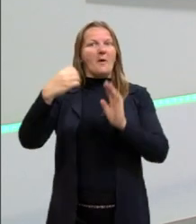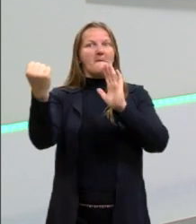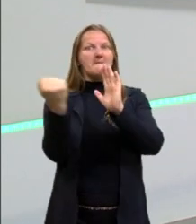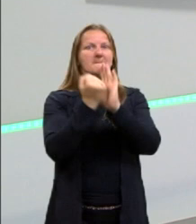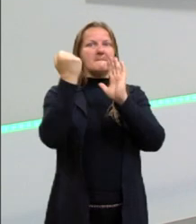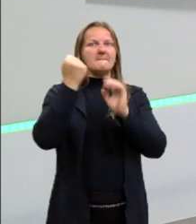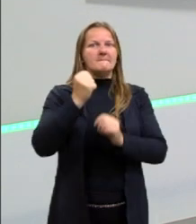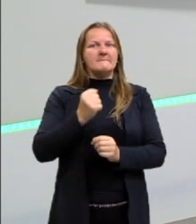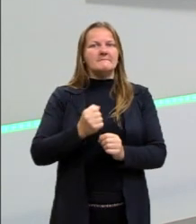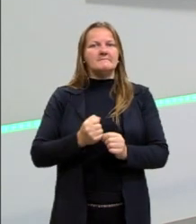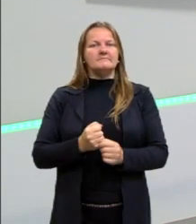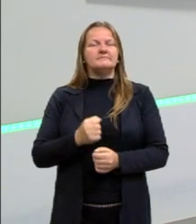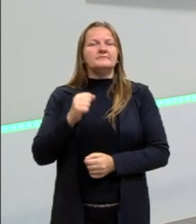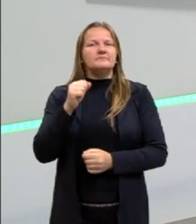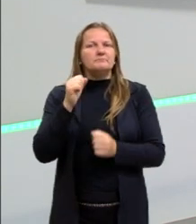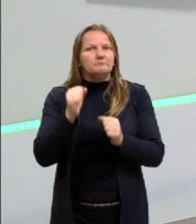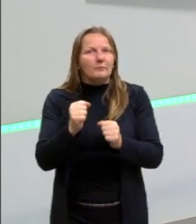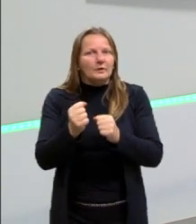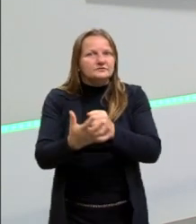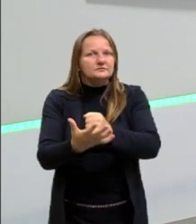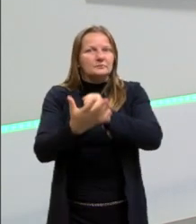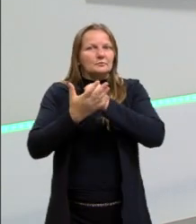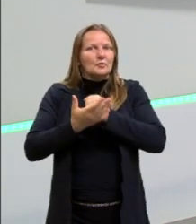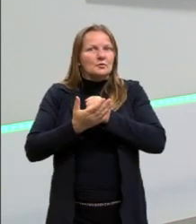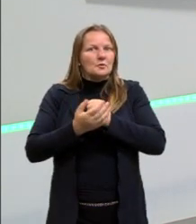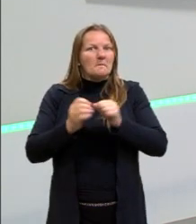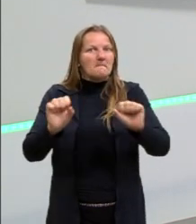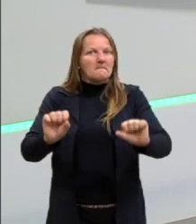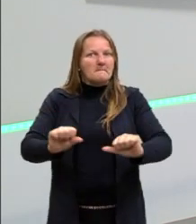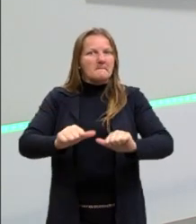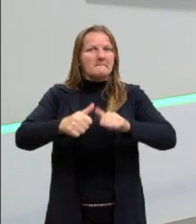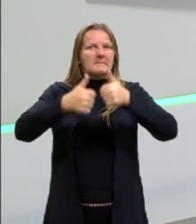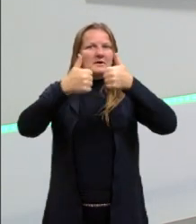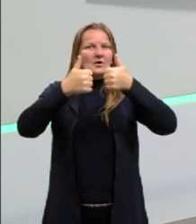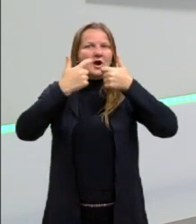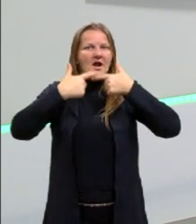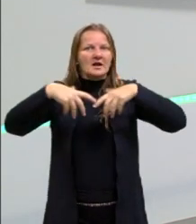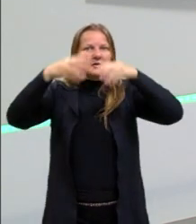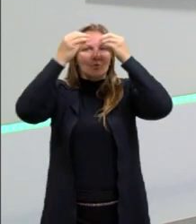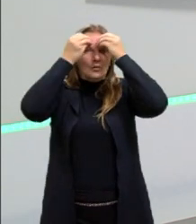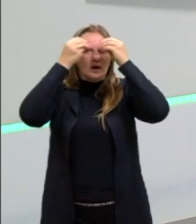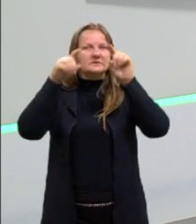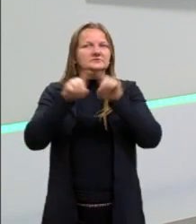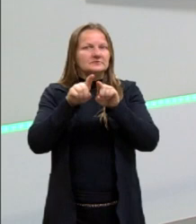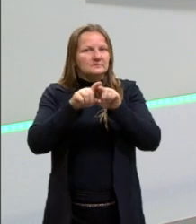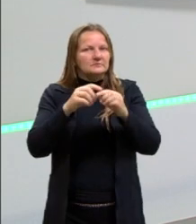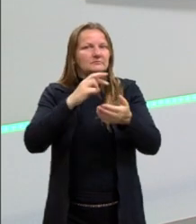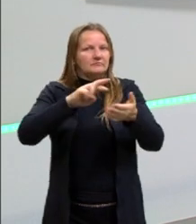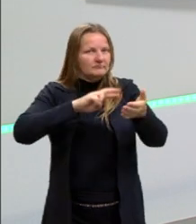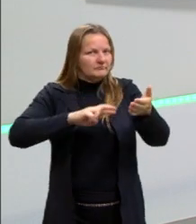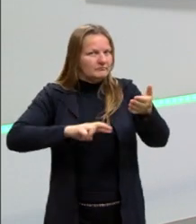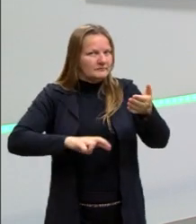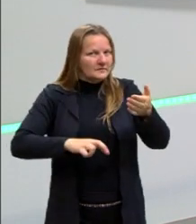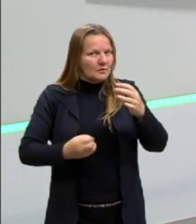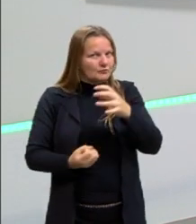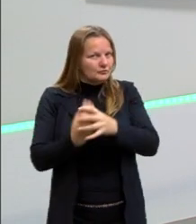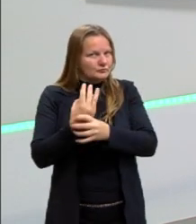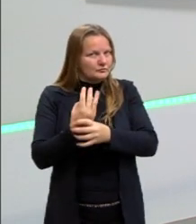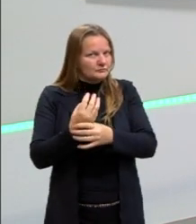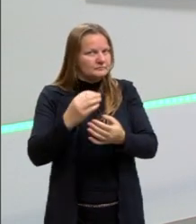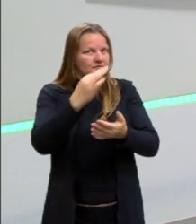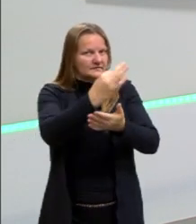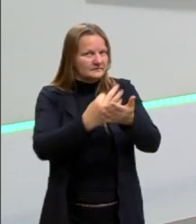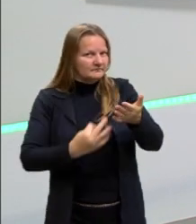históricos pode ajudar a gente aí melhor nas áreas da linguagem e também melhor aí numa produção de redação